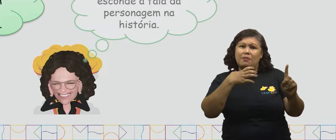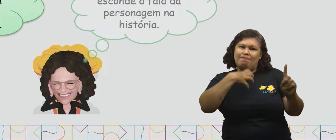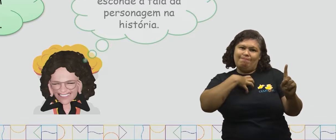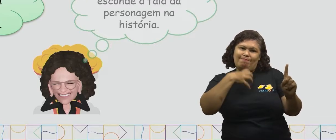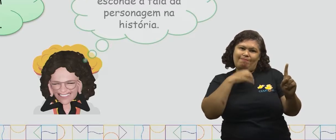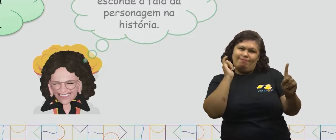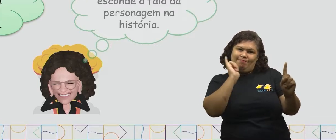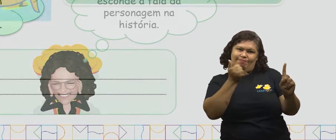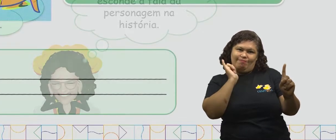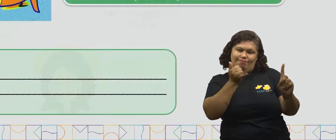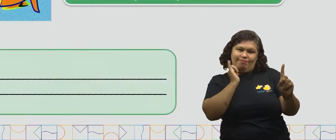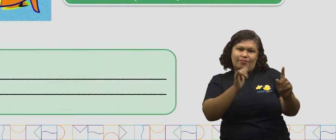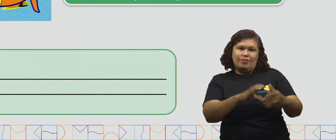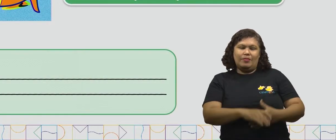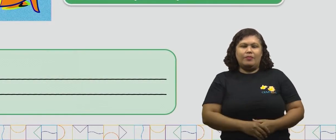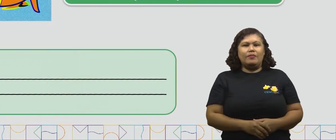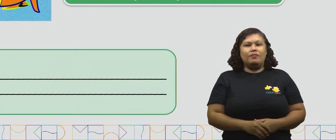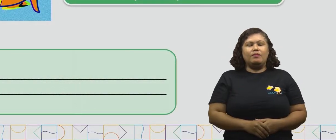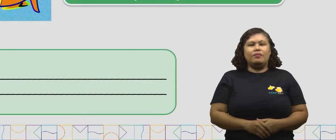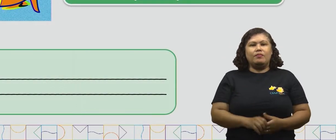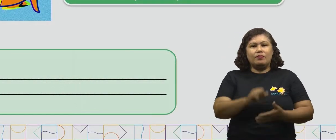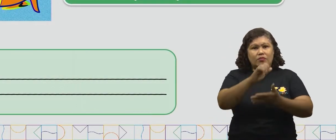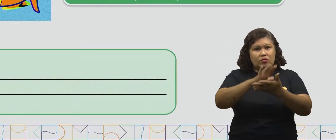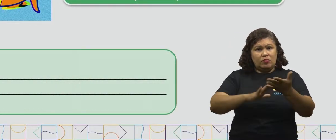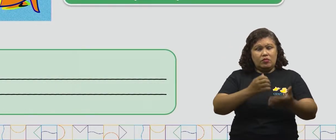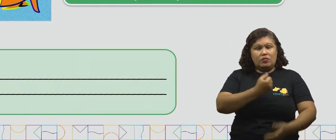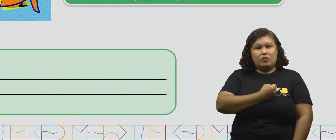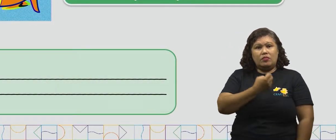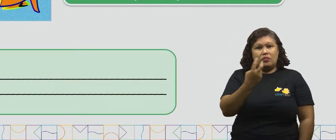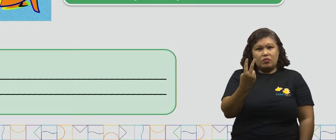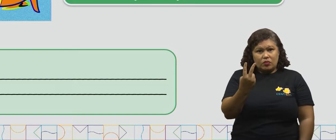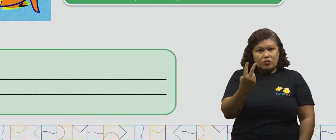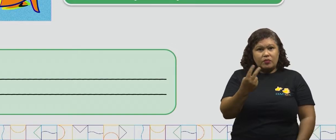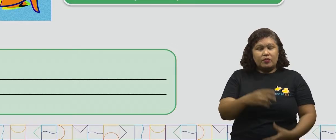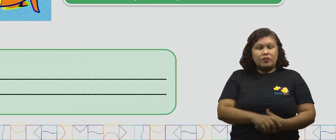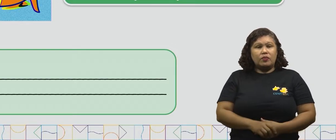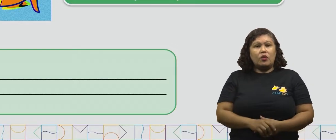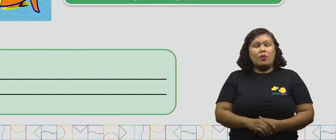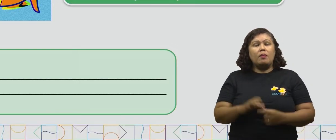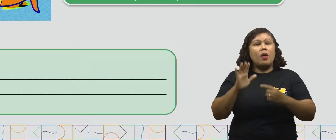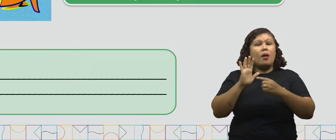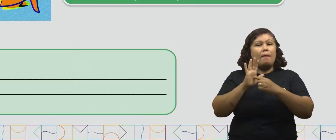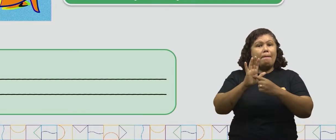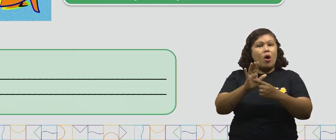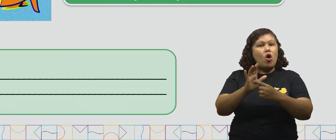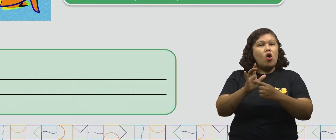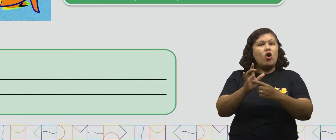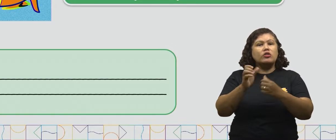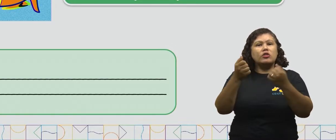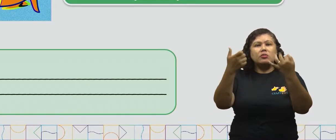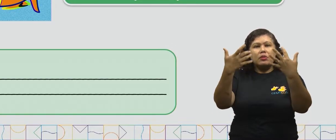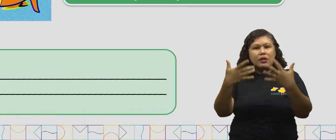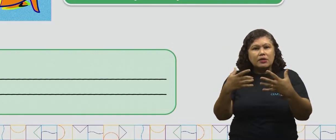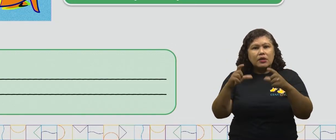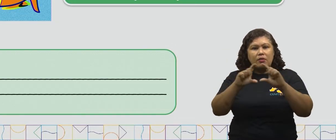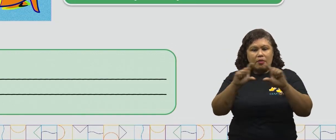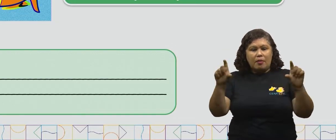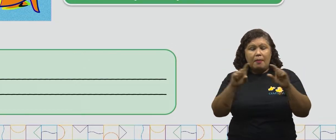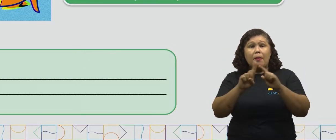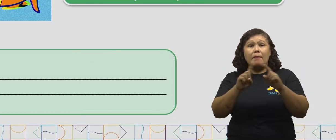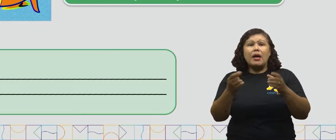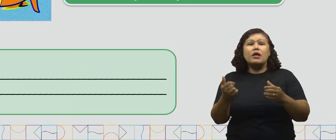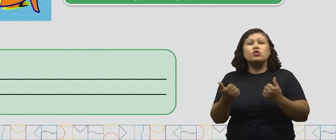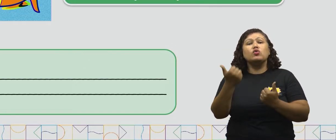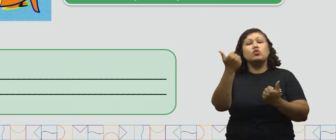próprias palavras. A atividade número 2. Indique a fala abaixo, utilizando os 2 pontos e o